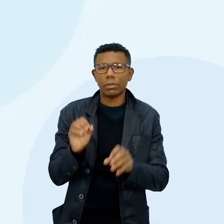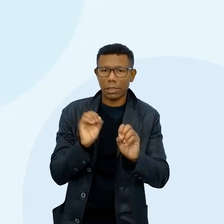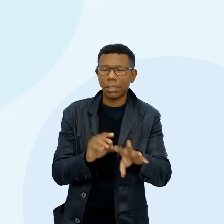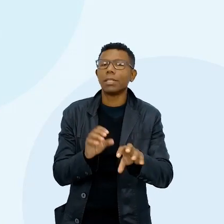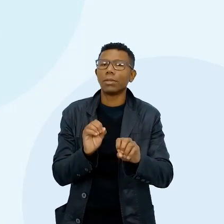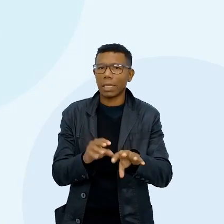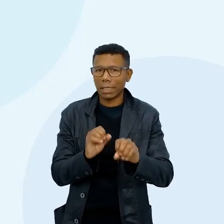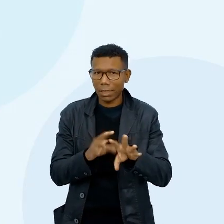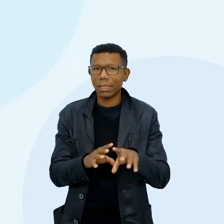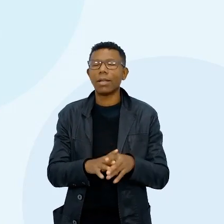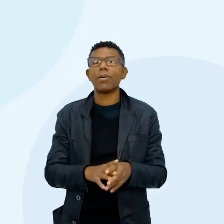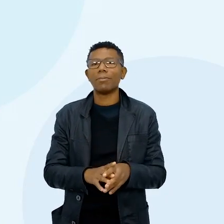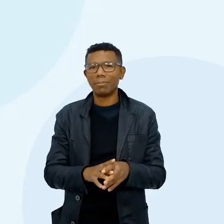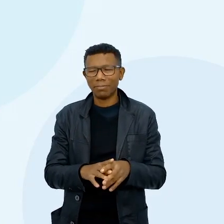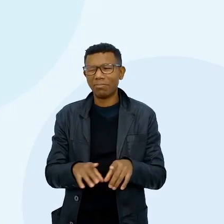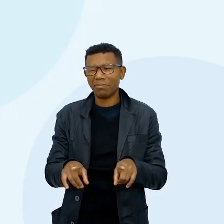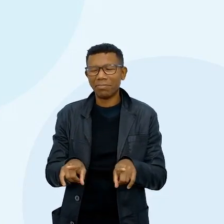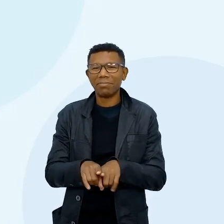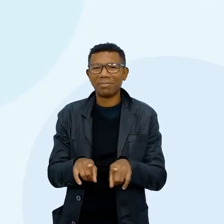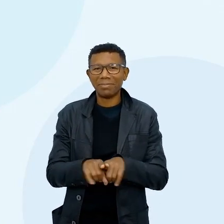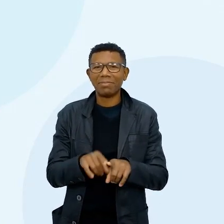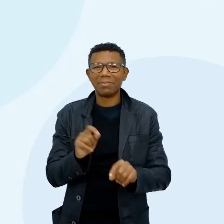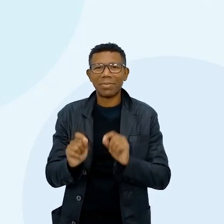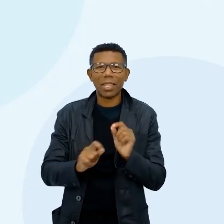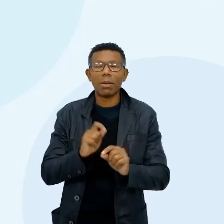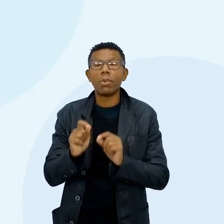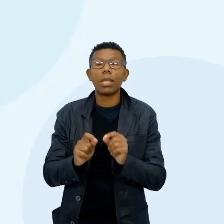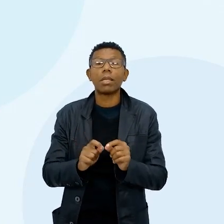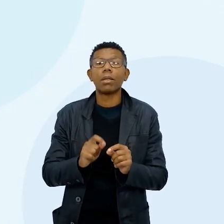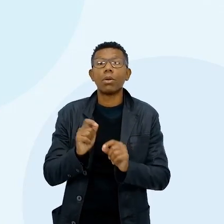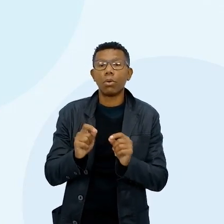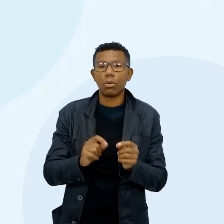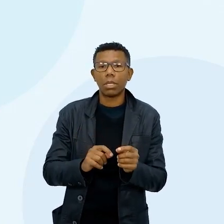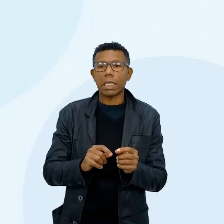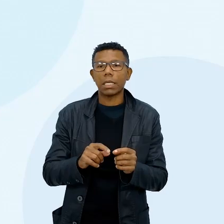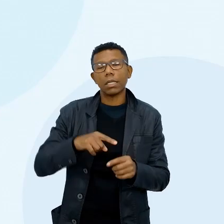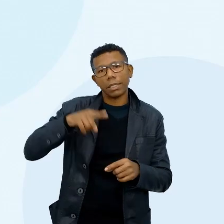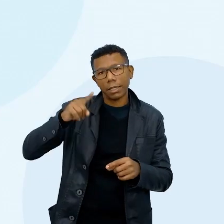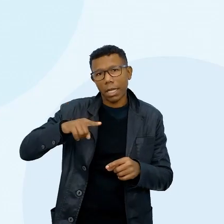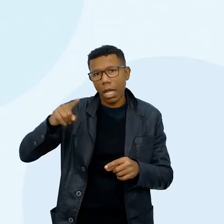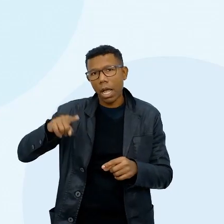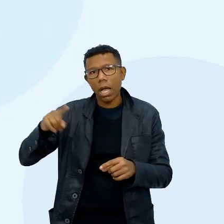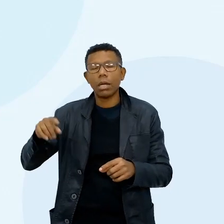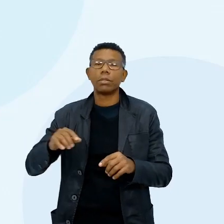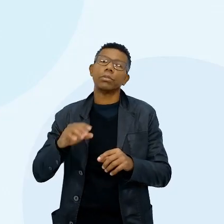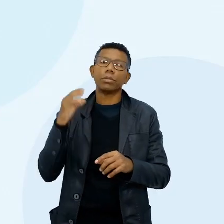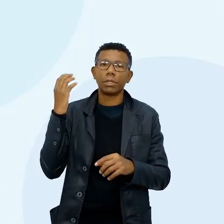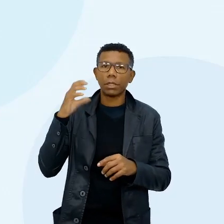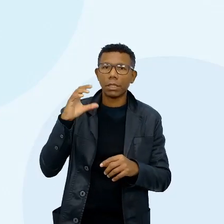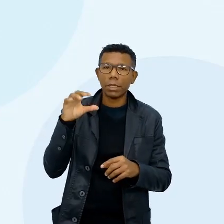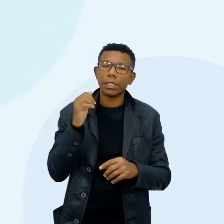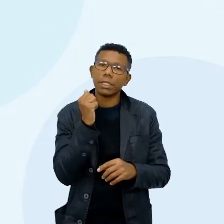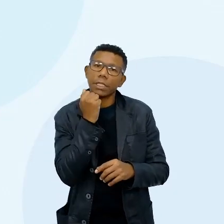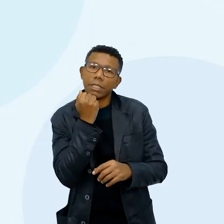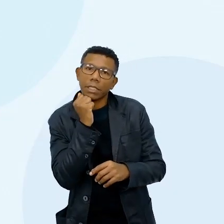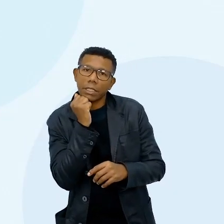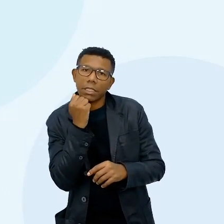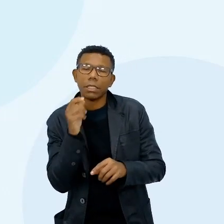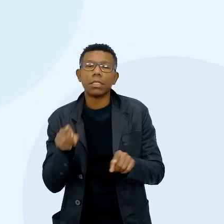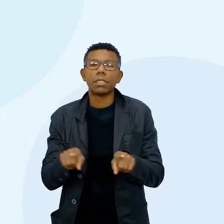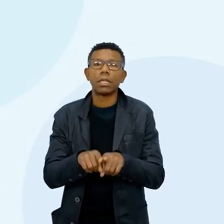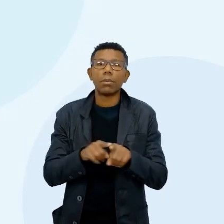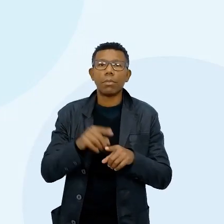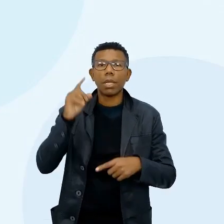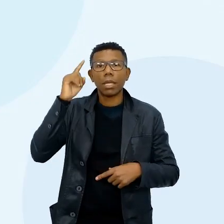habilidade 7 é desenvolver argumentos com base em fatos, dados, informações científicas, formular, negociar e defender ideias, pontos